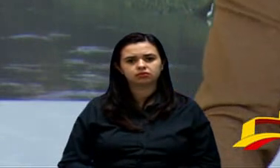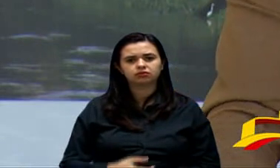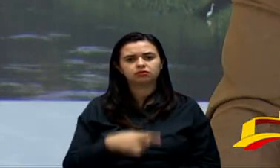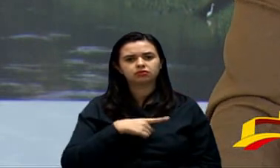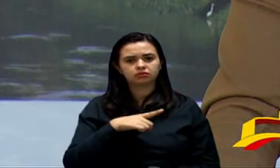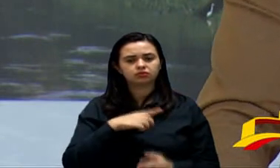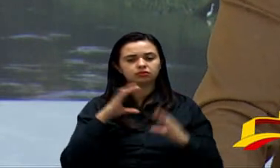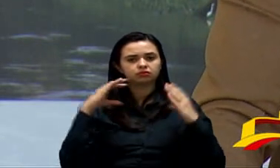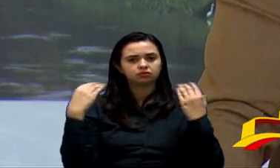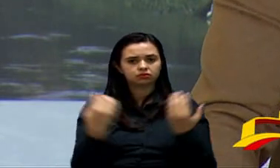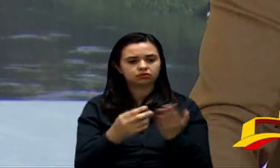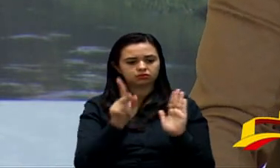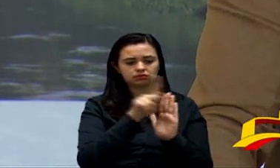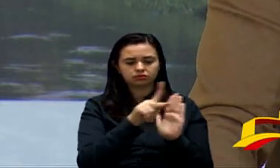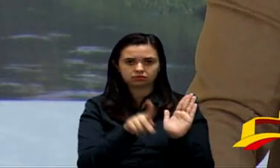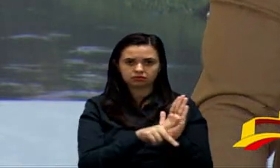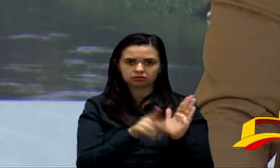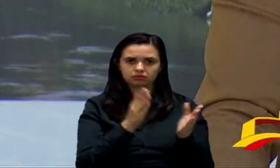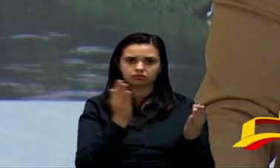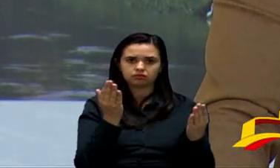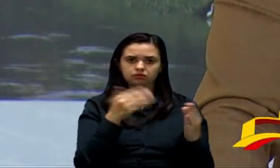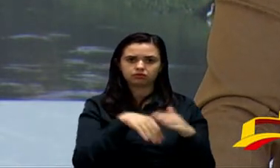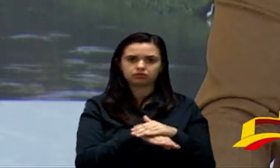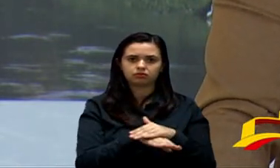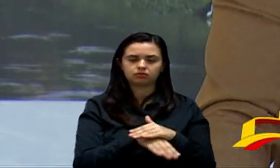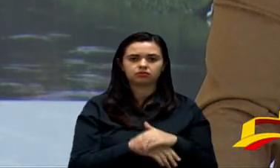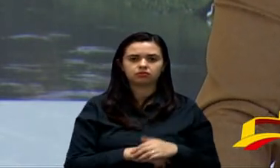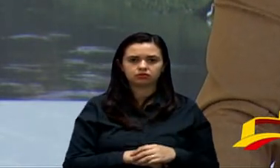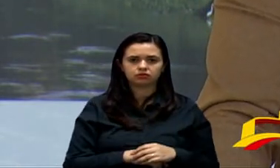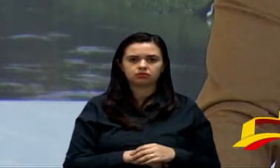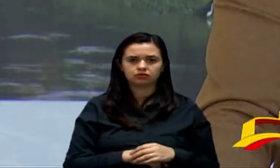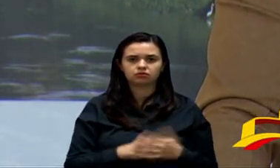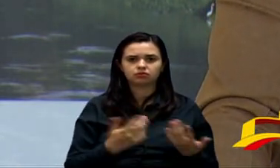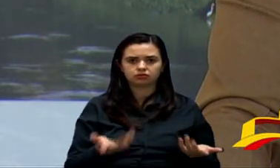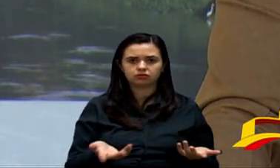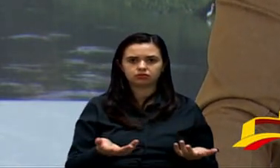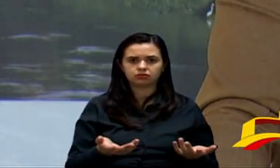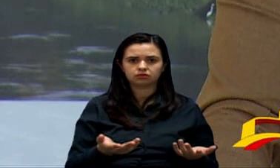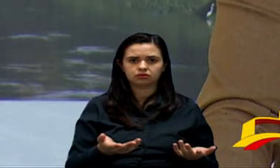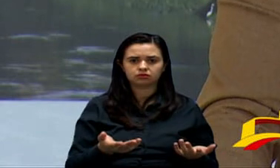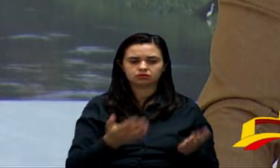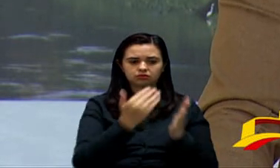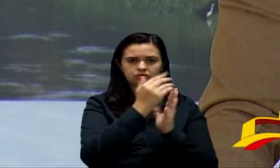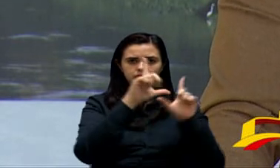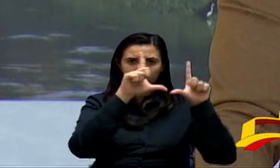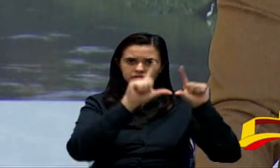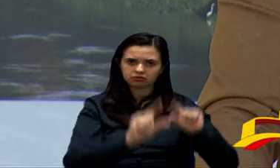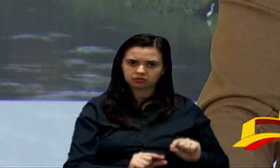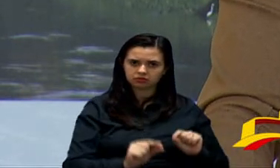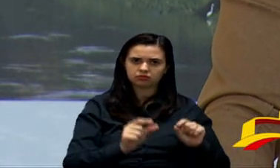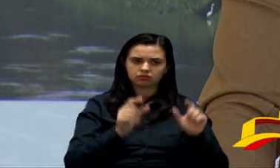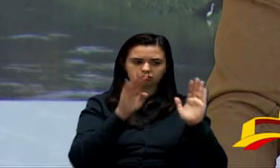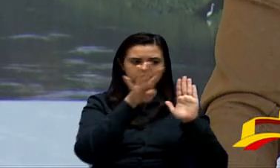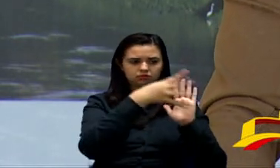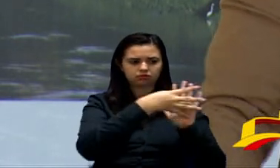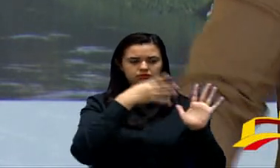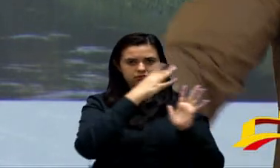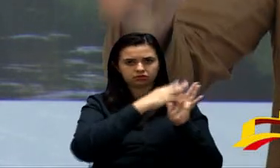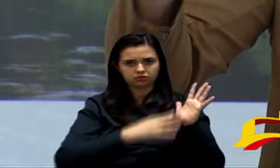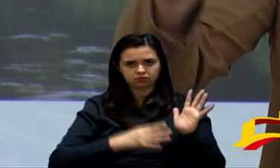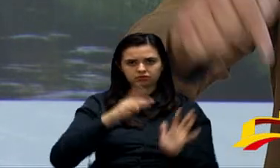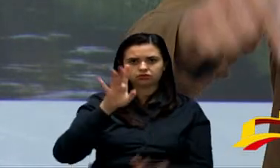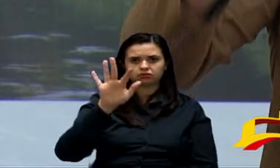casa protocolado um projeto que reduz a alíquota e a tabela do ITBI. Isso impacta a cidade toda como um